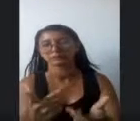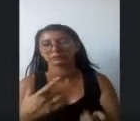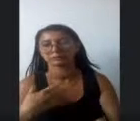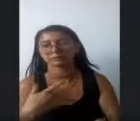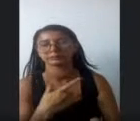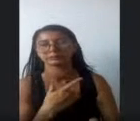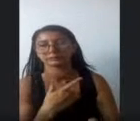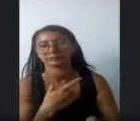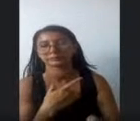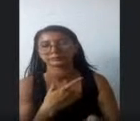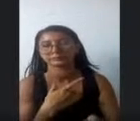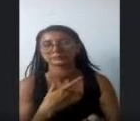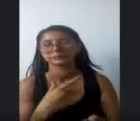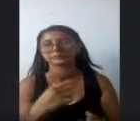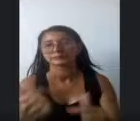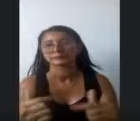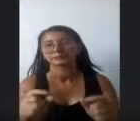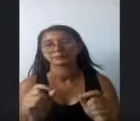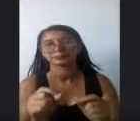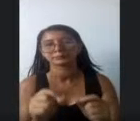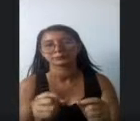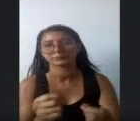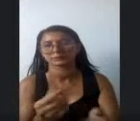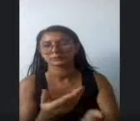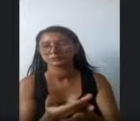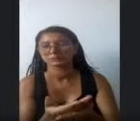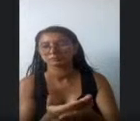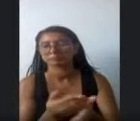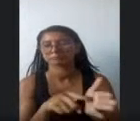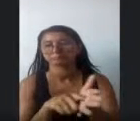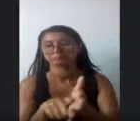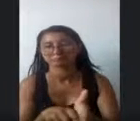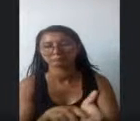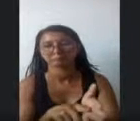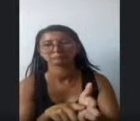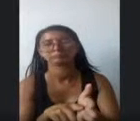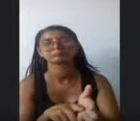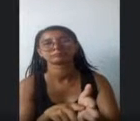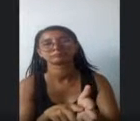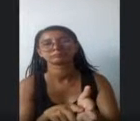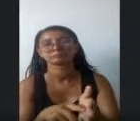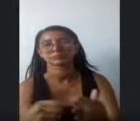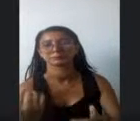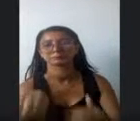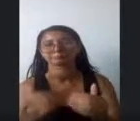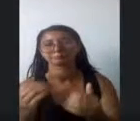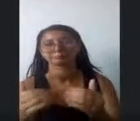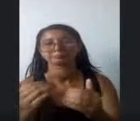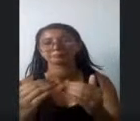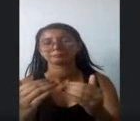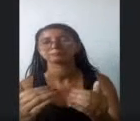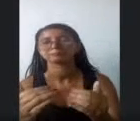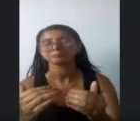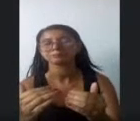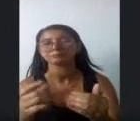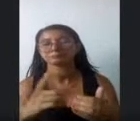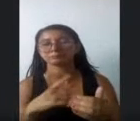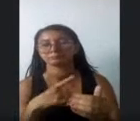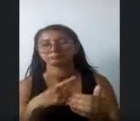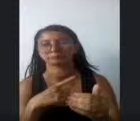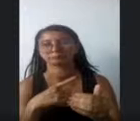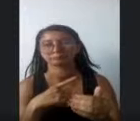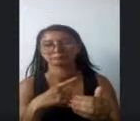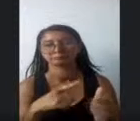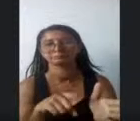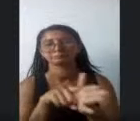da IST também nas populações ribeirinhas. E aí essa pesquisa ela foi desenvolvida, onde nós realizamos testagem